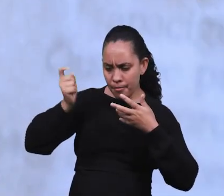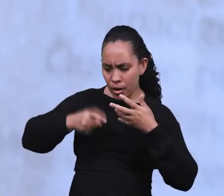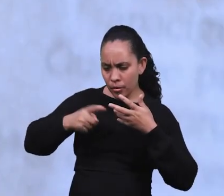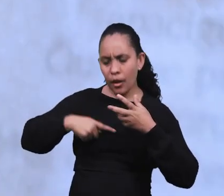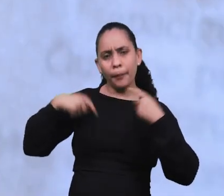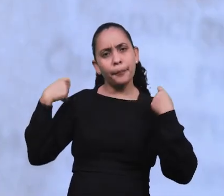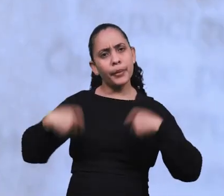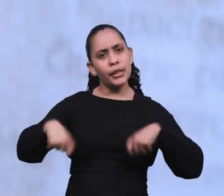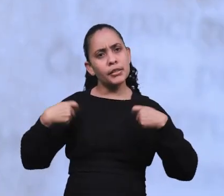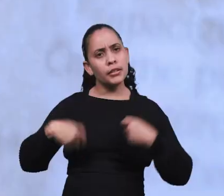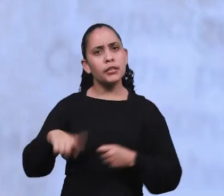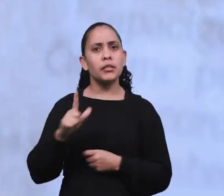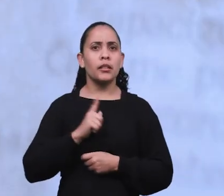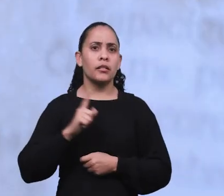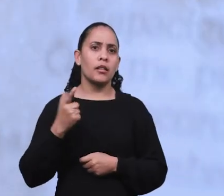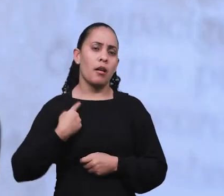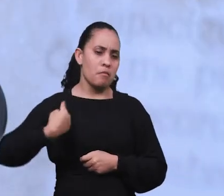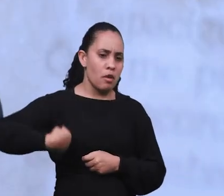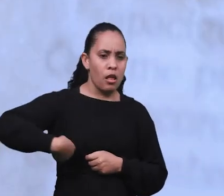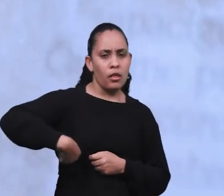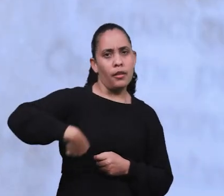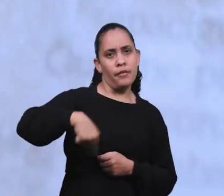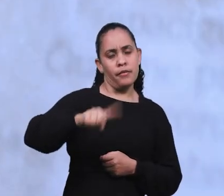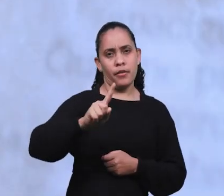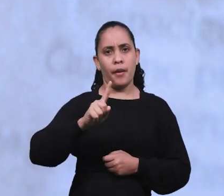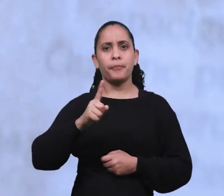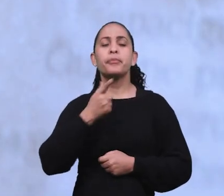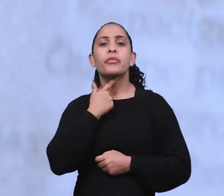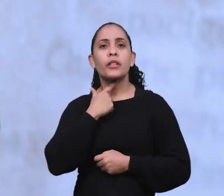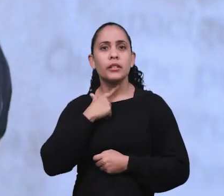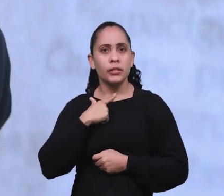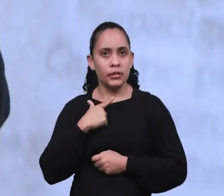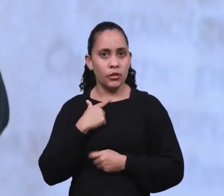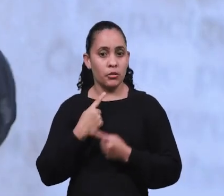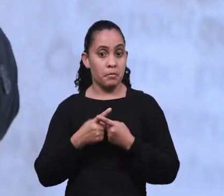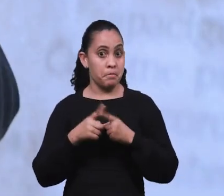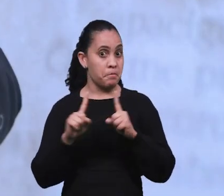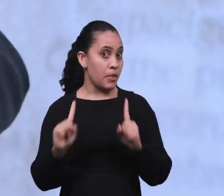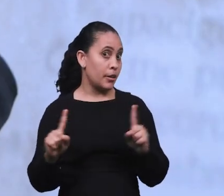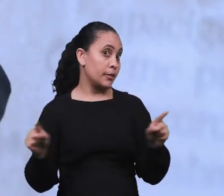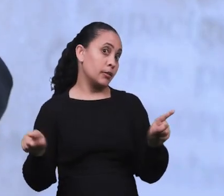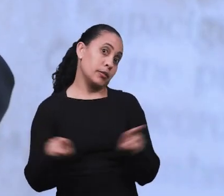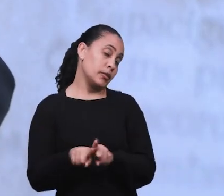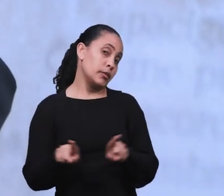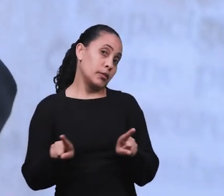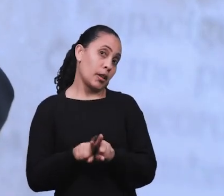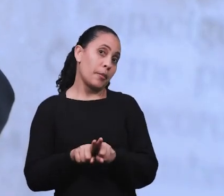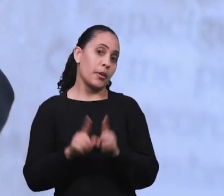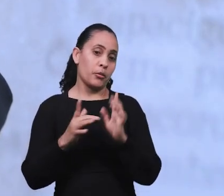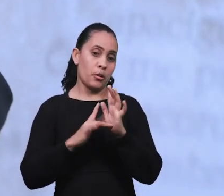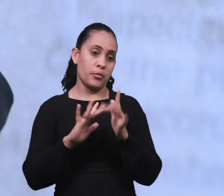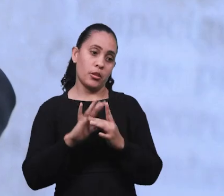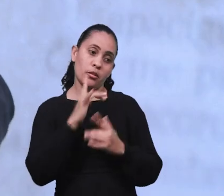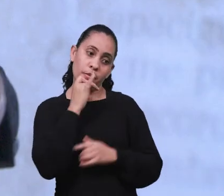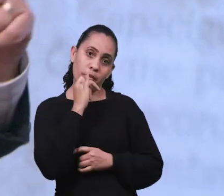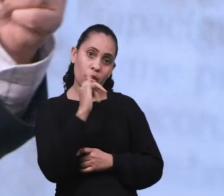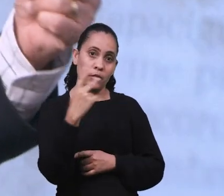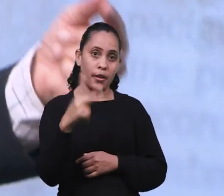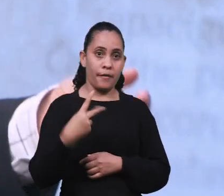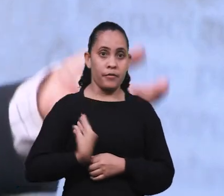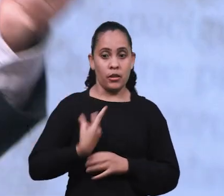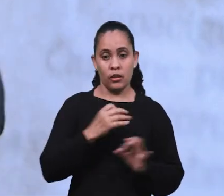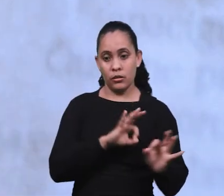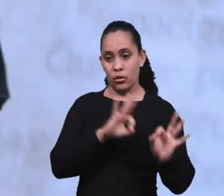ter para levar adiante esse desejo. Mas isso também, como Jesus colocou na